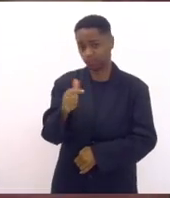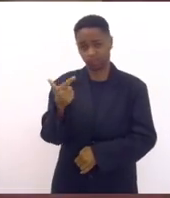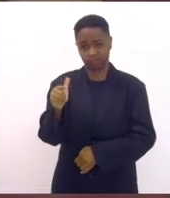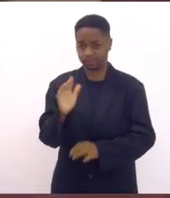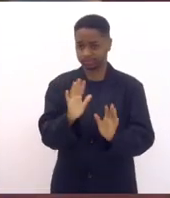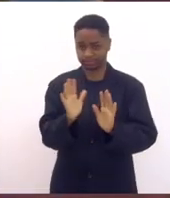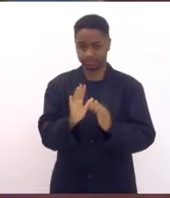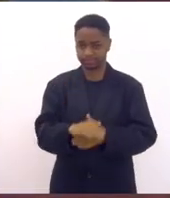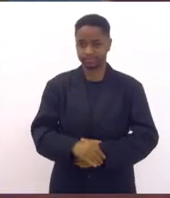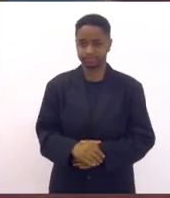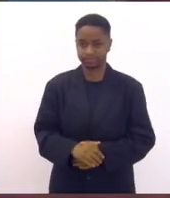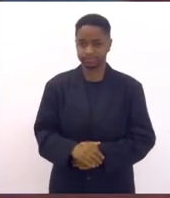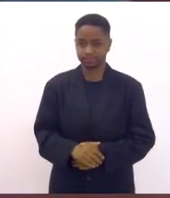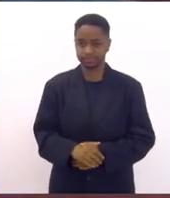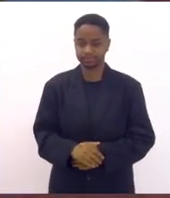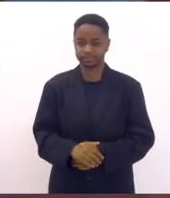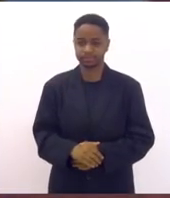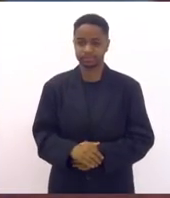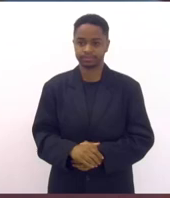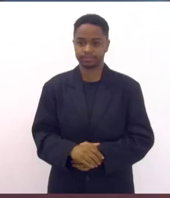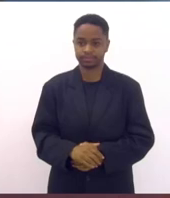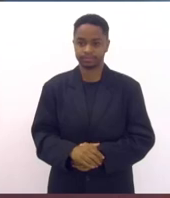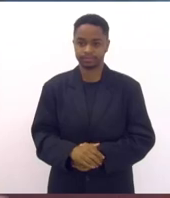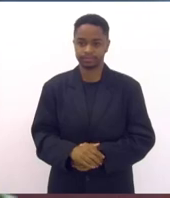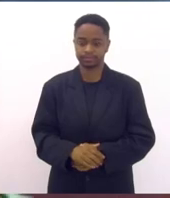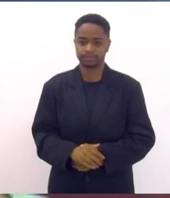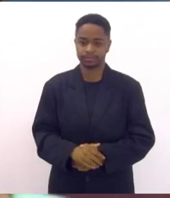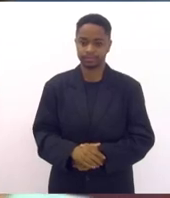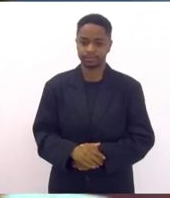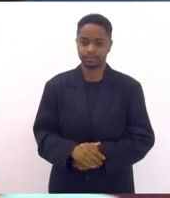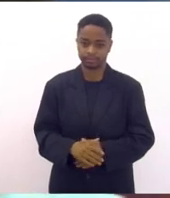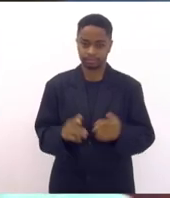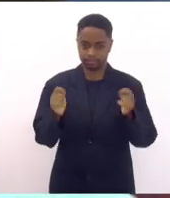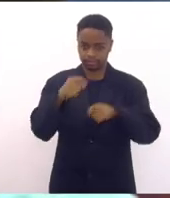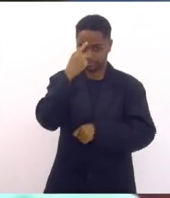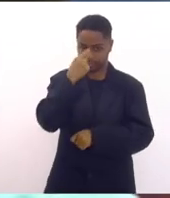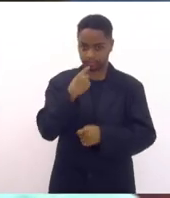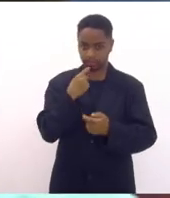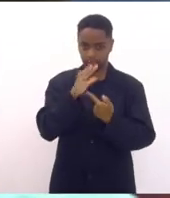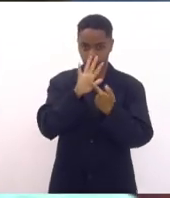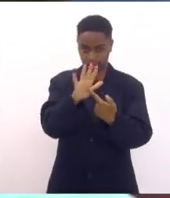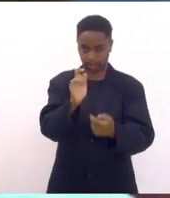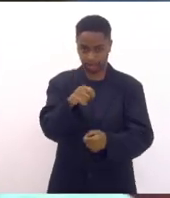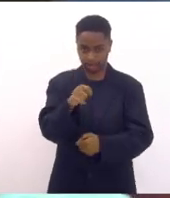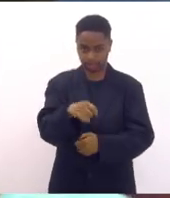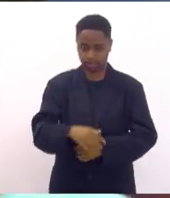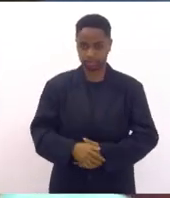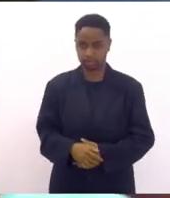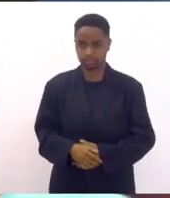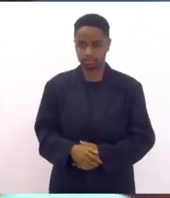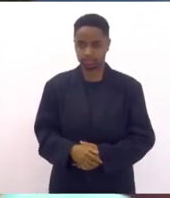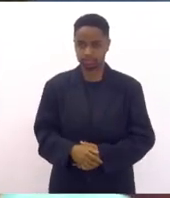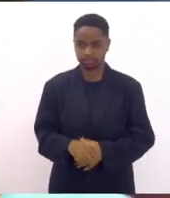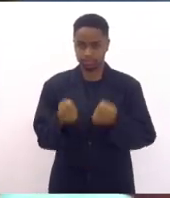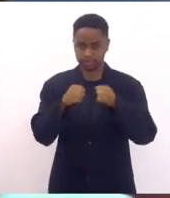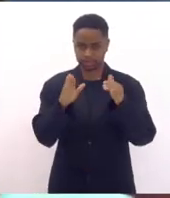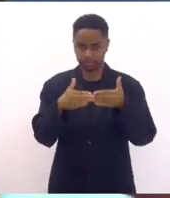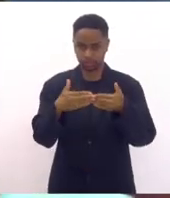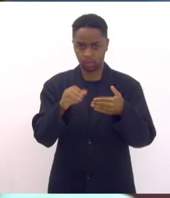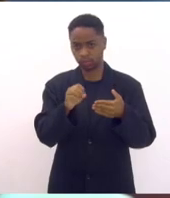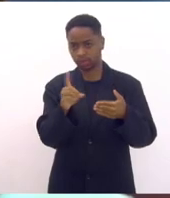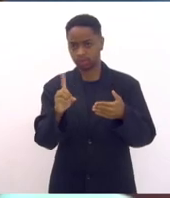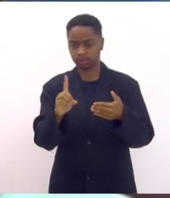máquinas que o pão chega temos agora a imagem gente eu preciso encerrar